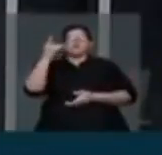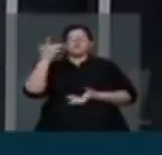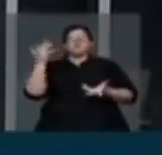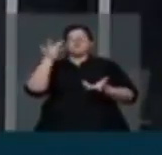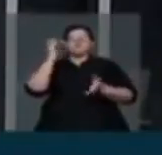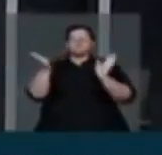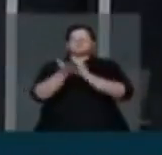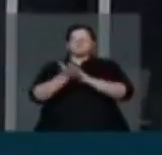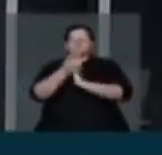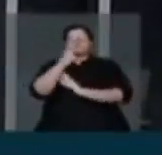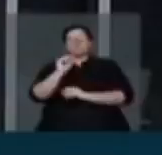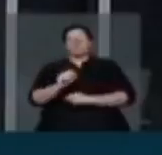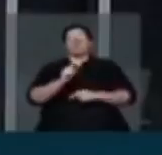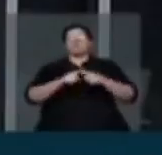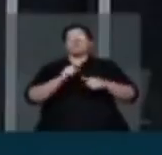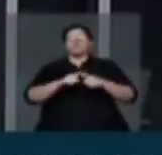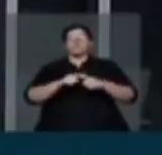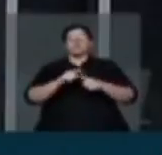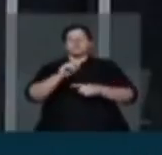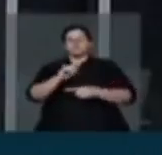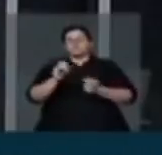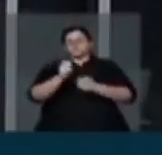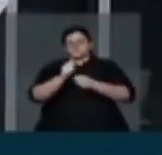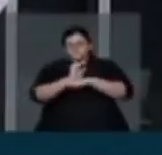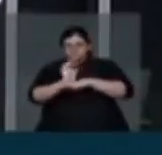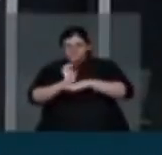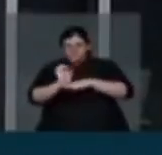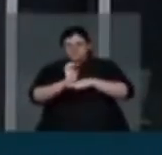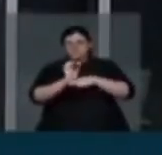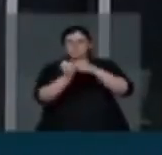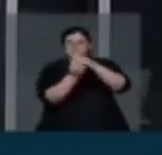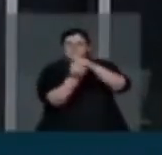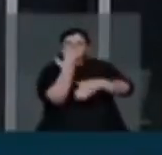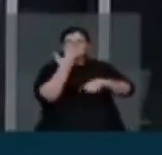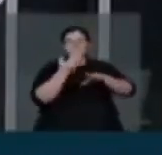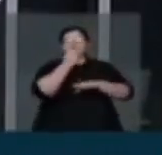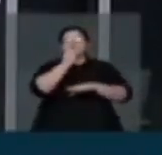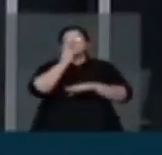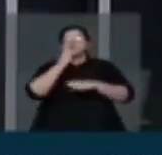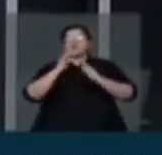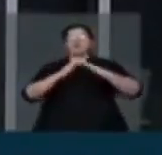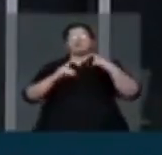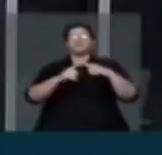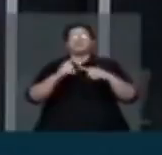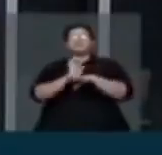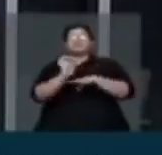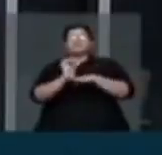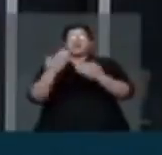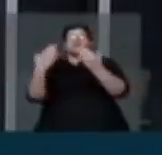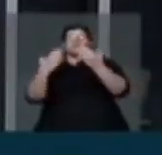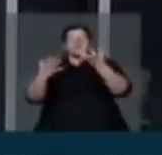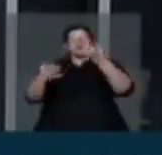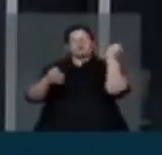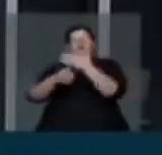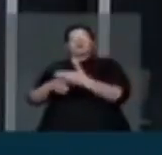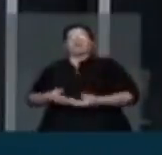Estado, estariam possibilitando o surgimento de um Estado paralelo. Quando o Estado se ausenta desses